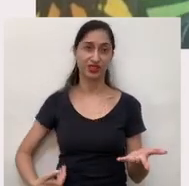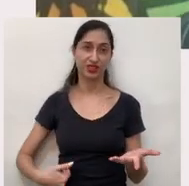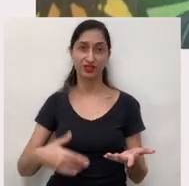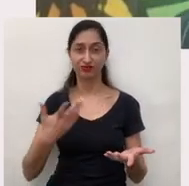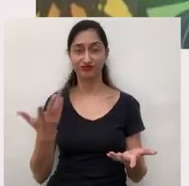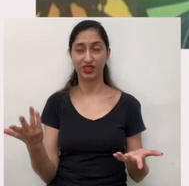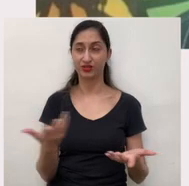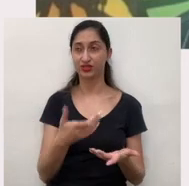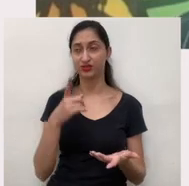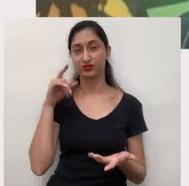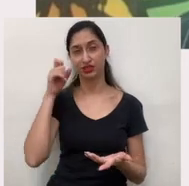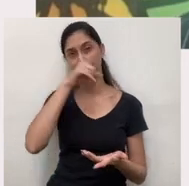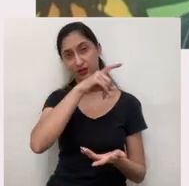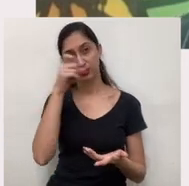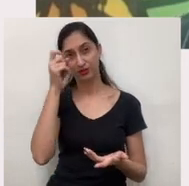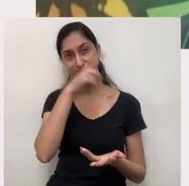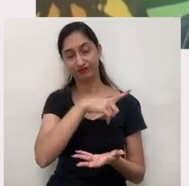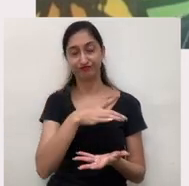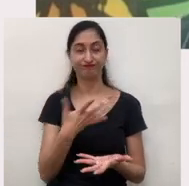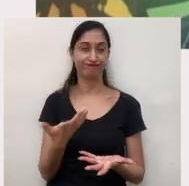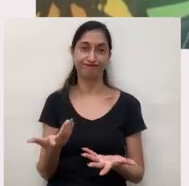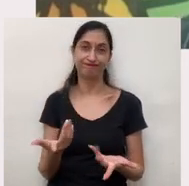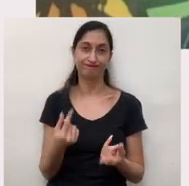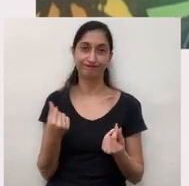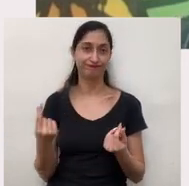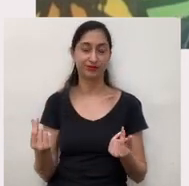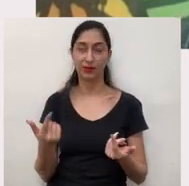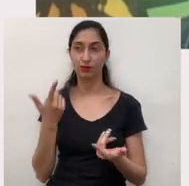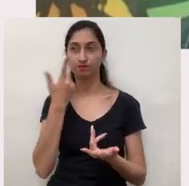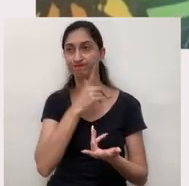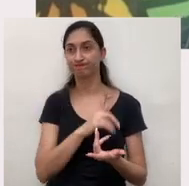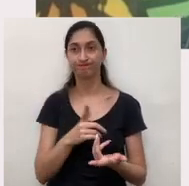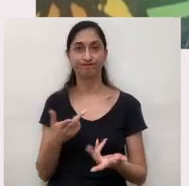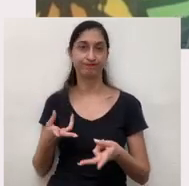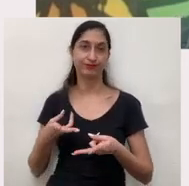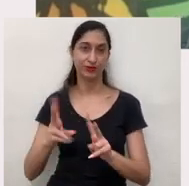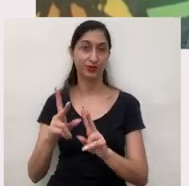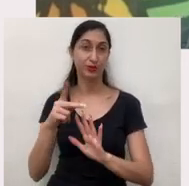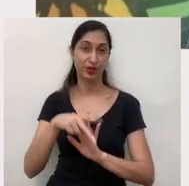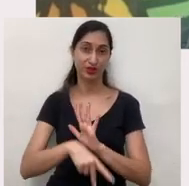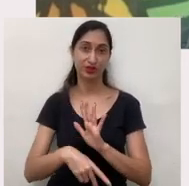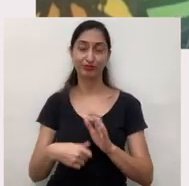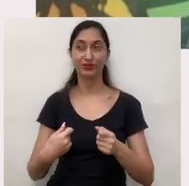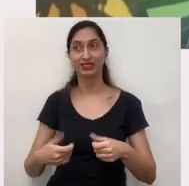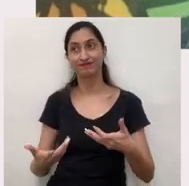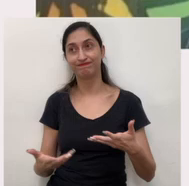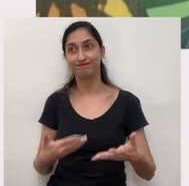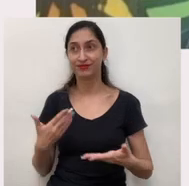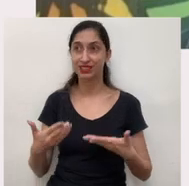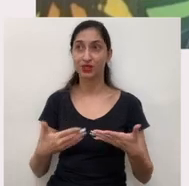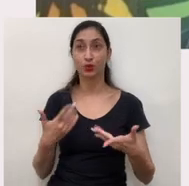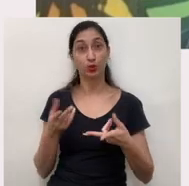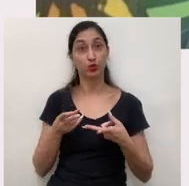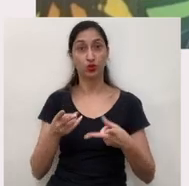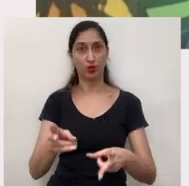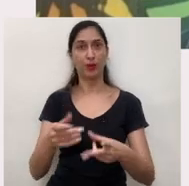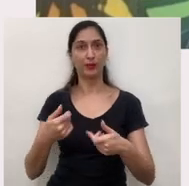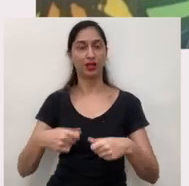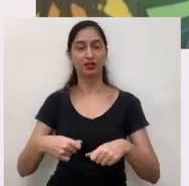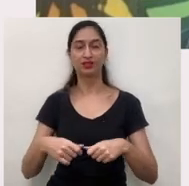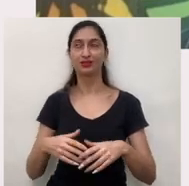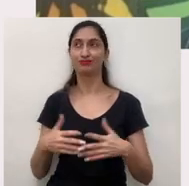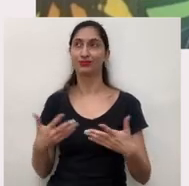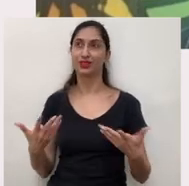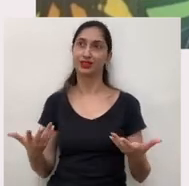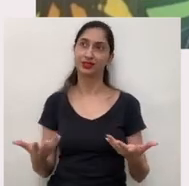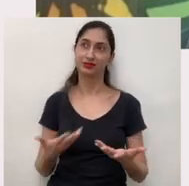mas, enfim, eu acho que é bom que precisa de fôlego, mas também